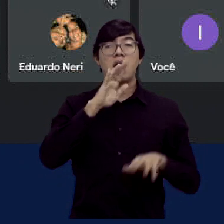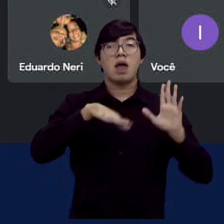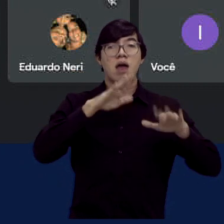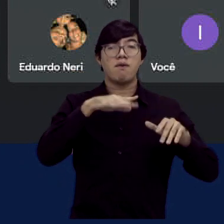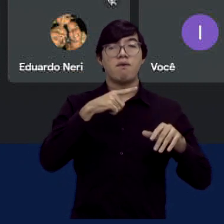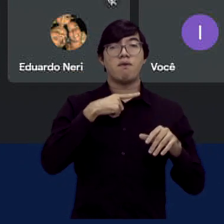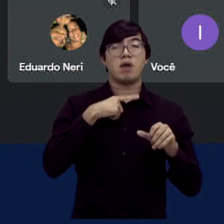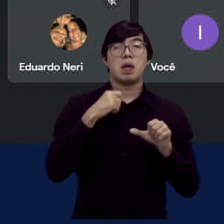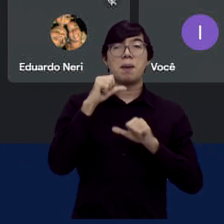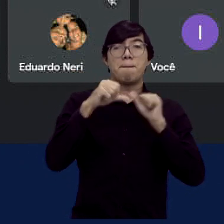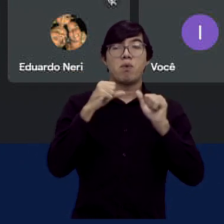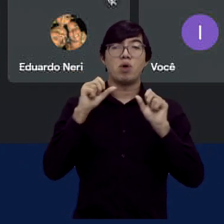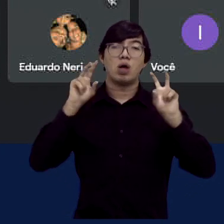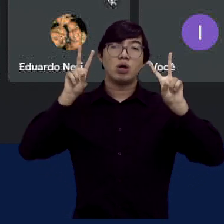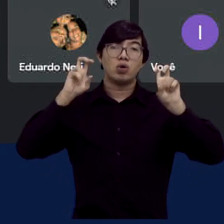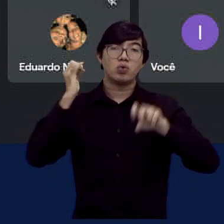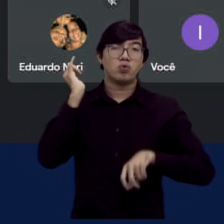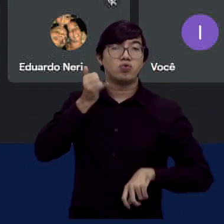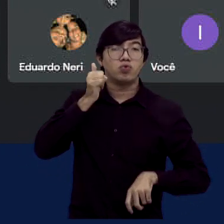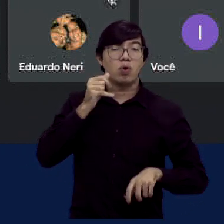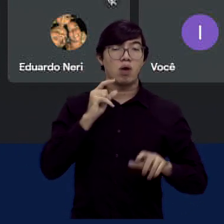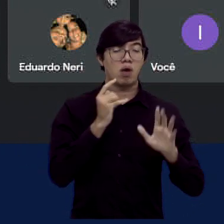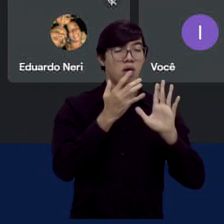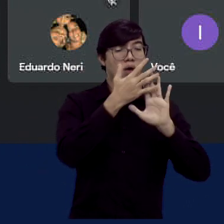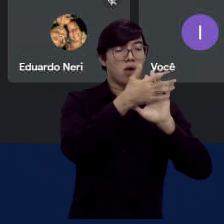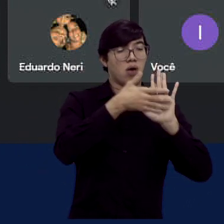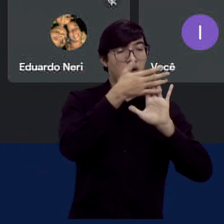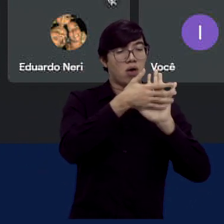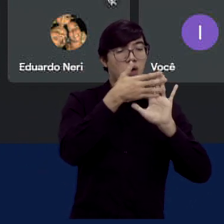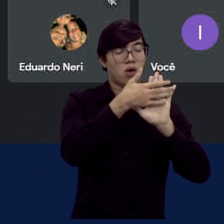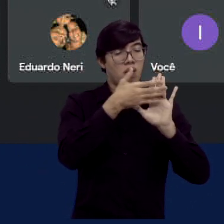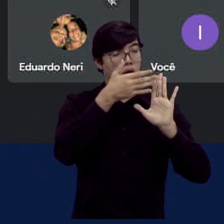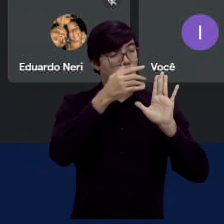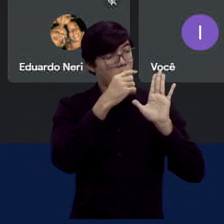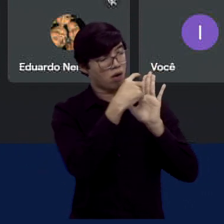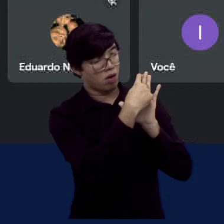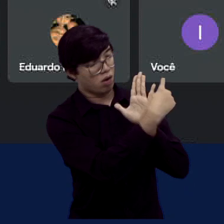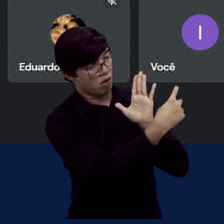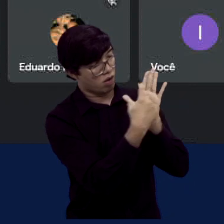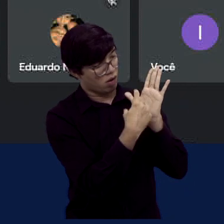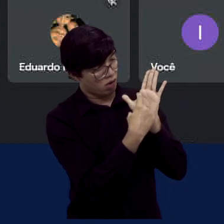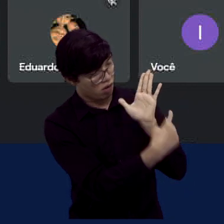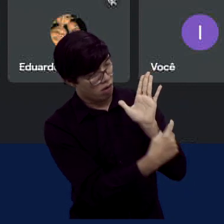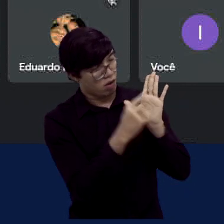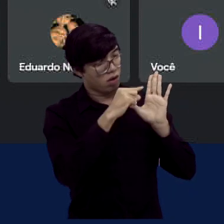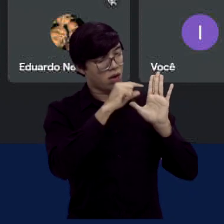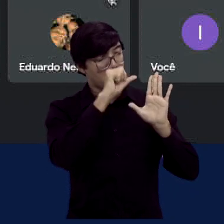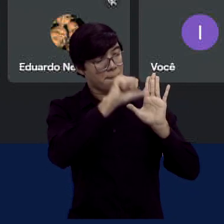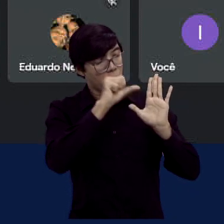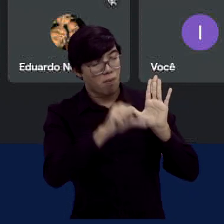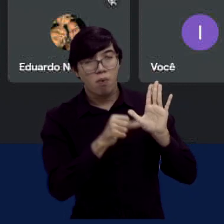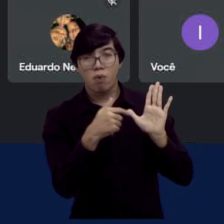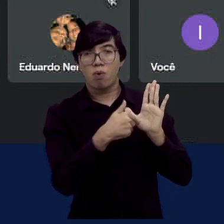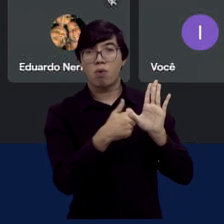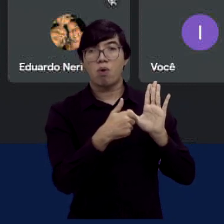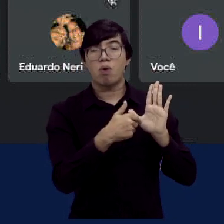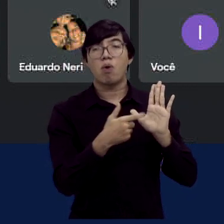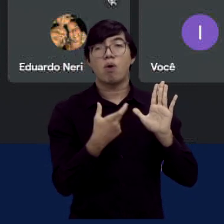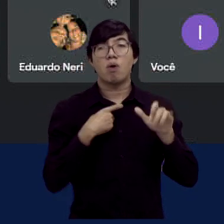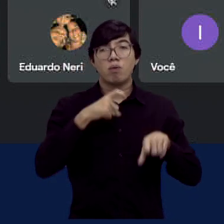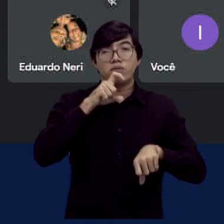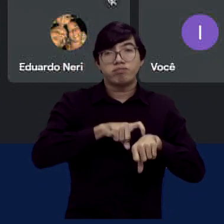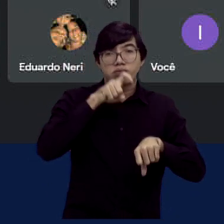página. E para resolver isso, eles colocam um espaço maior, uma sarjeta maior entre um quadro e outro no meio da